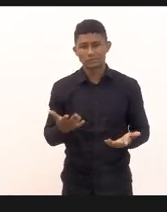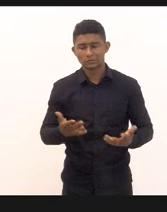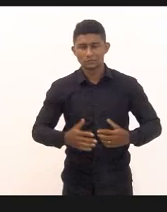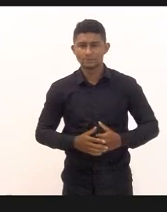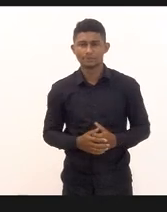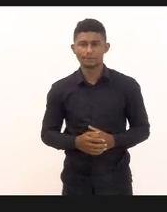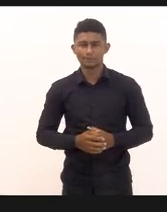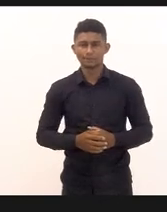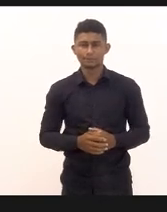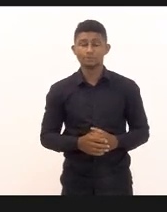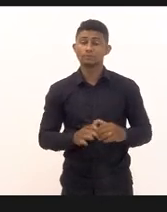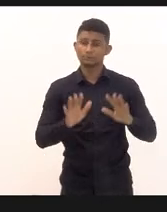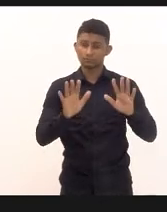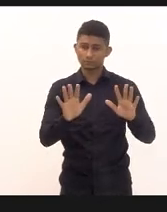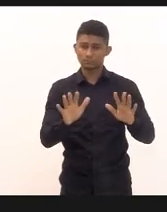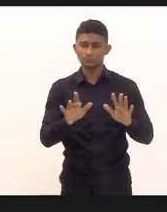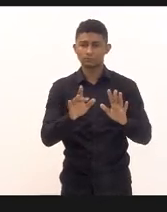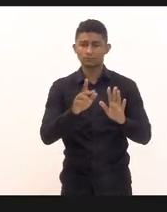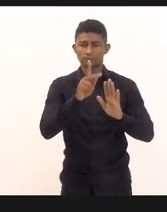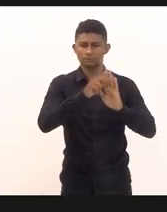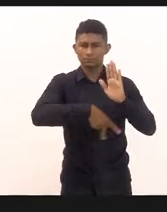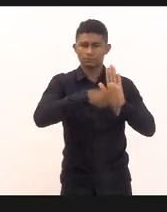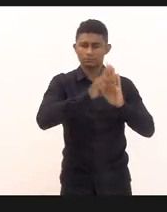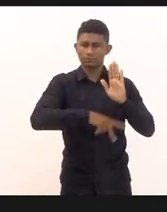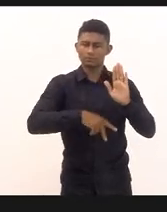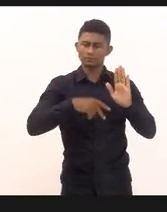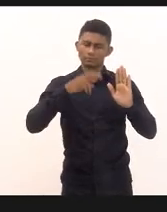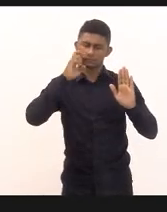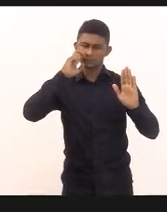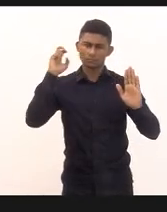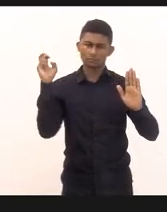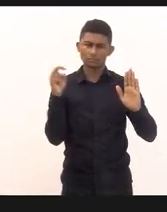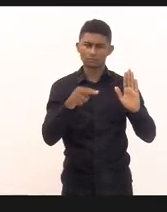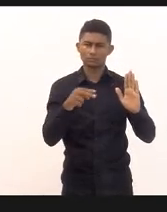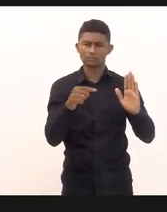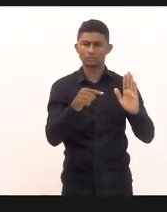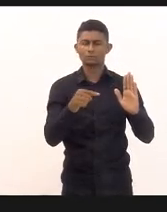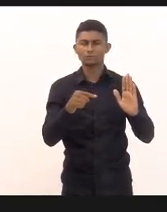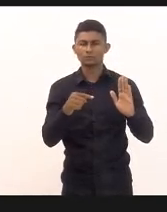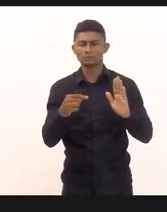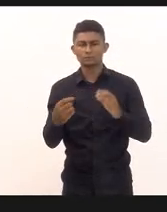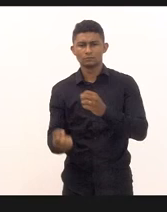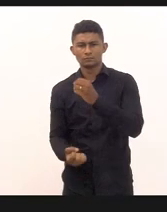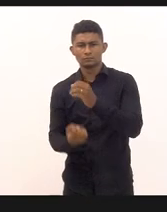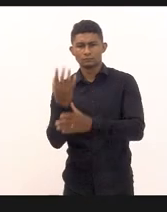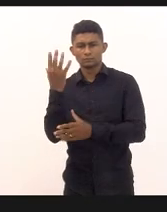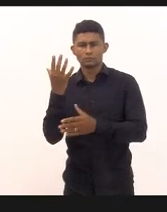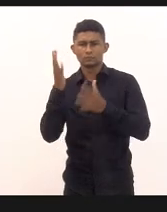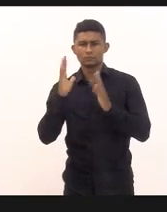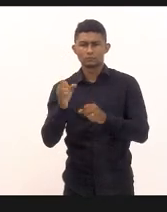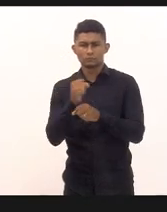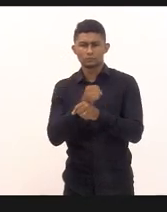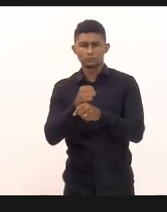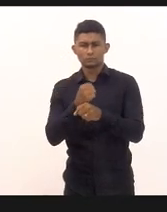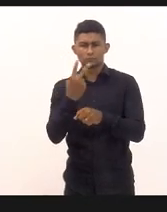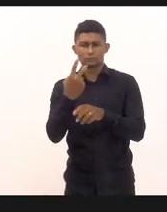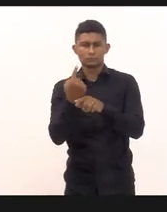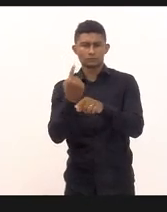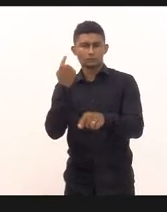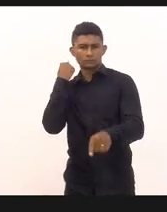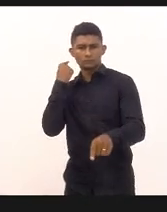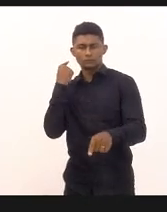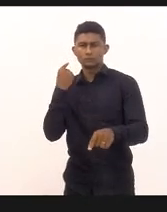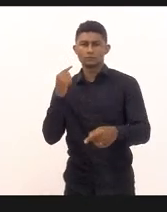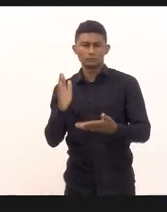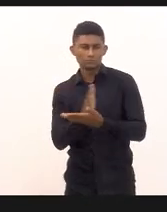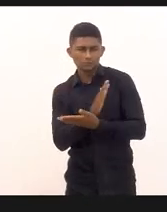forma. Mas esse projeto eu vi que foi elaborado a várias mãos aí há mais de 2 anos. Então, algumas melhorias